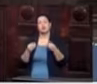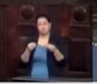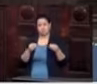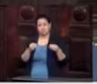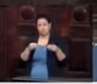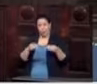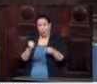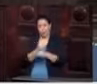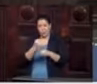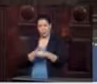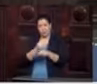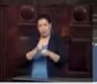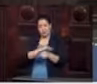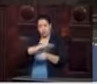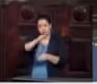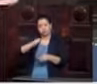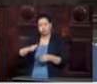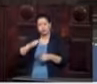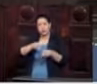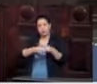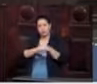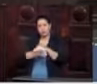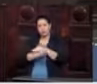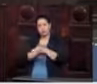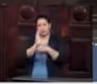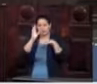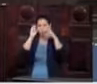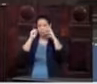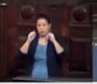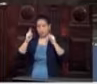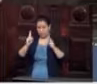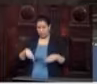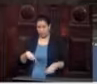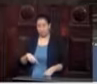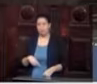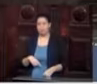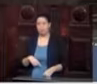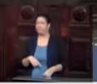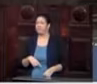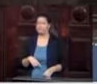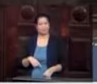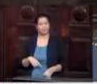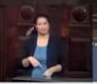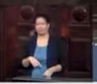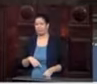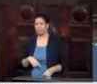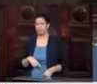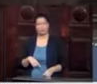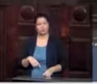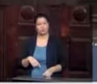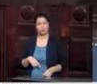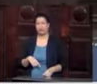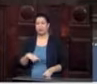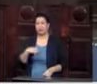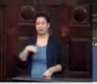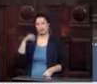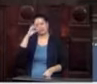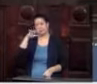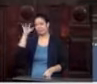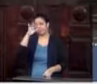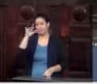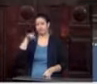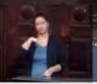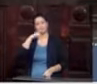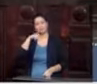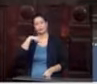túnel para que ele chegue à torre? Eu não posso Nem posso imaginar que tenha